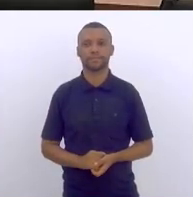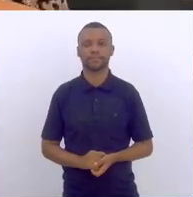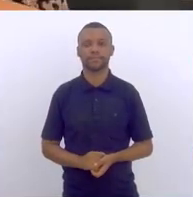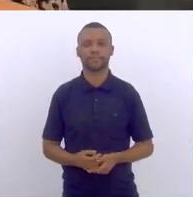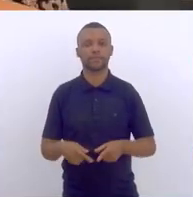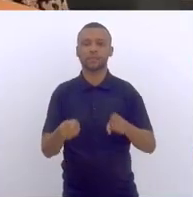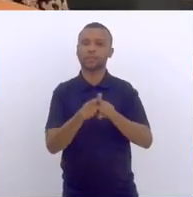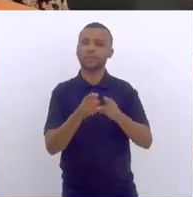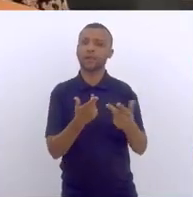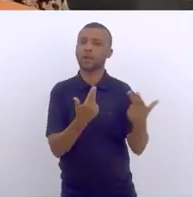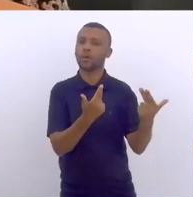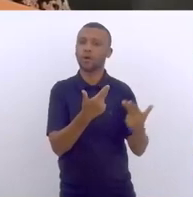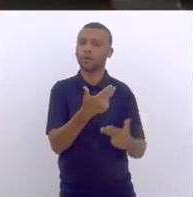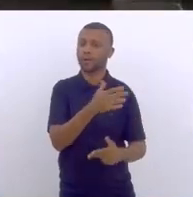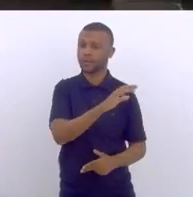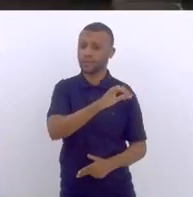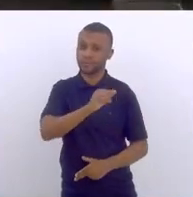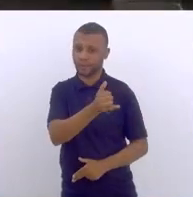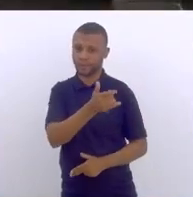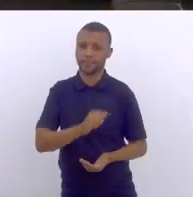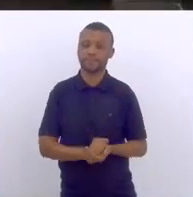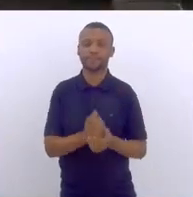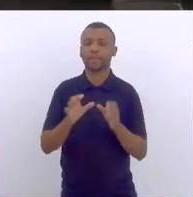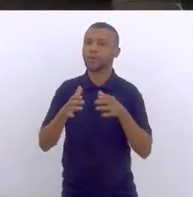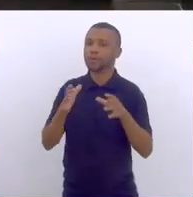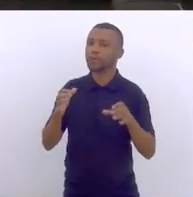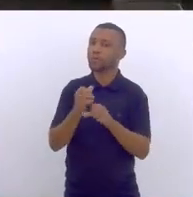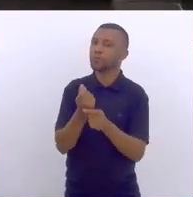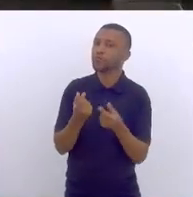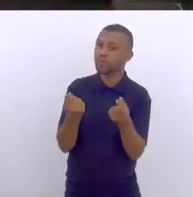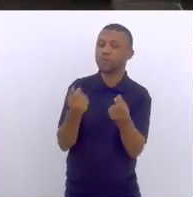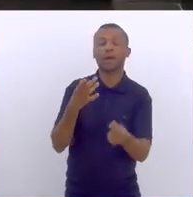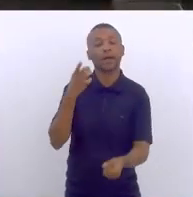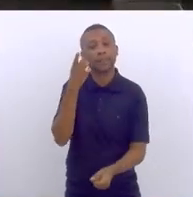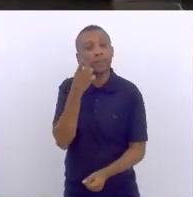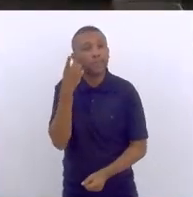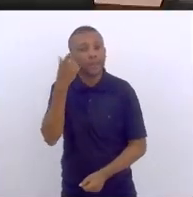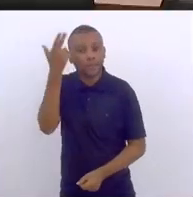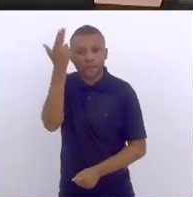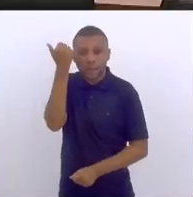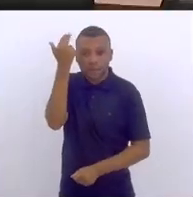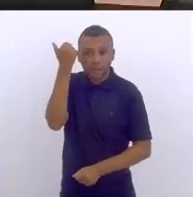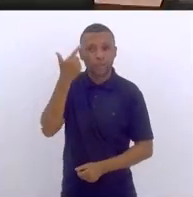Acompanho o substitutivo da CCJ. Pela Comissão de Orçamento, deputado Eliomar Coelho.